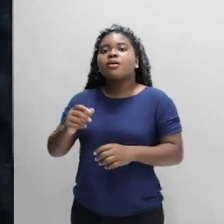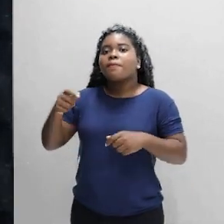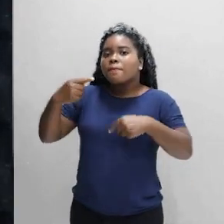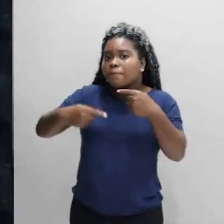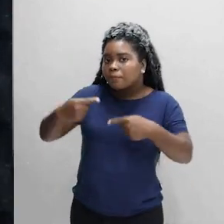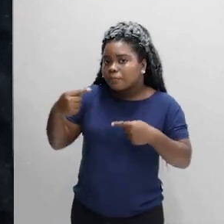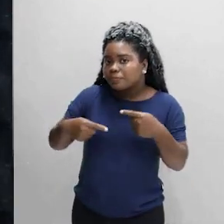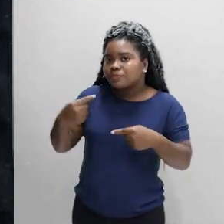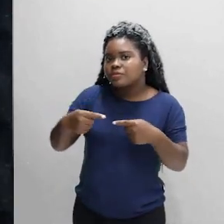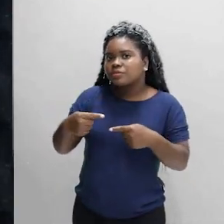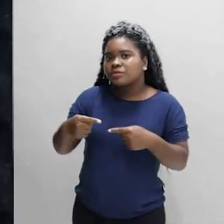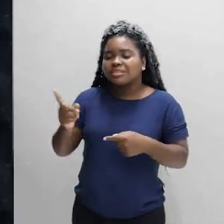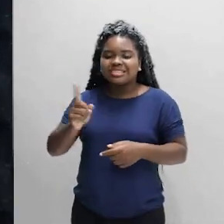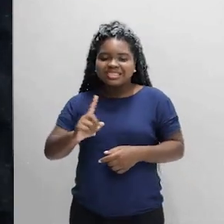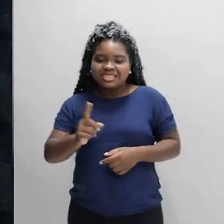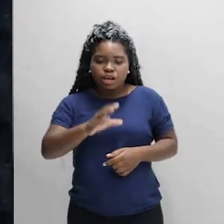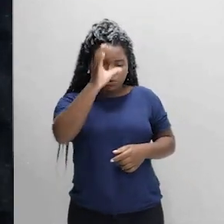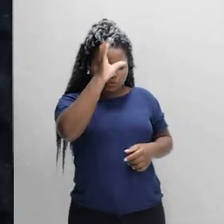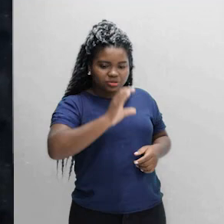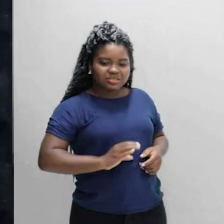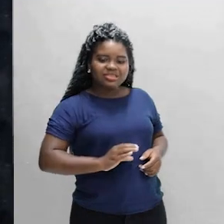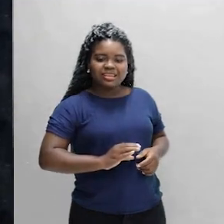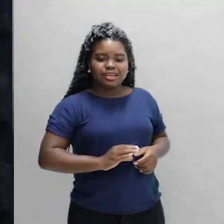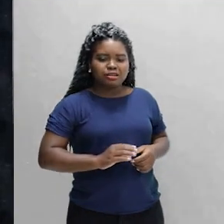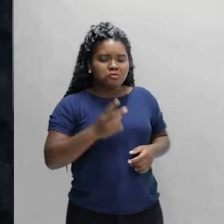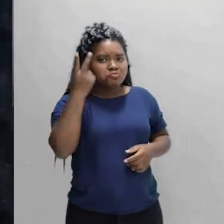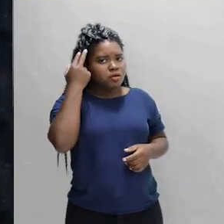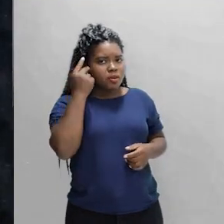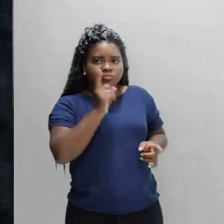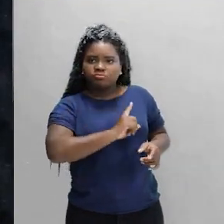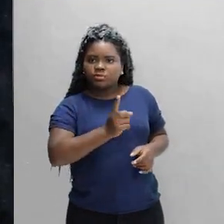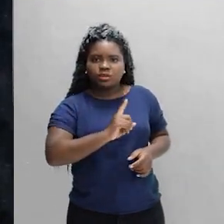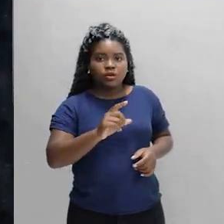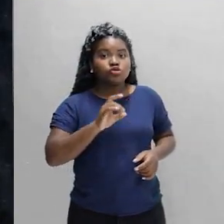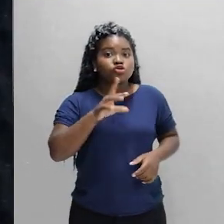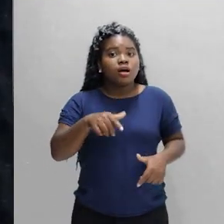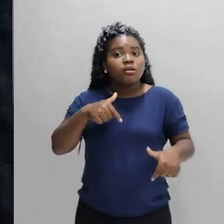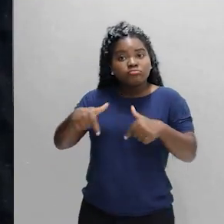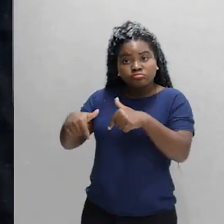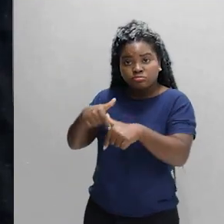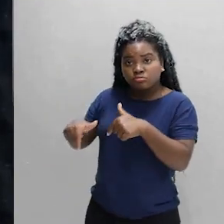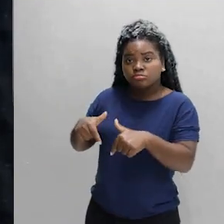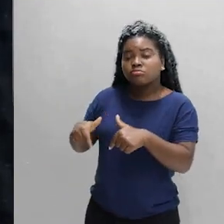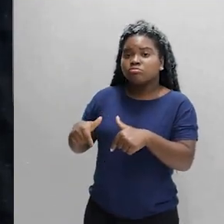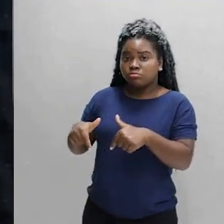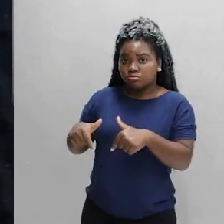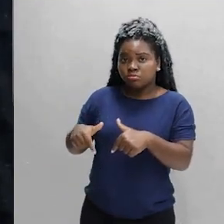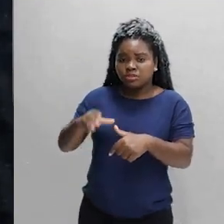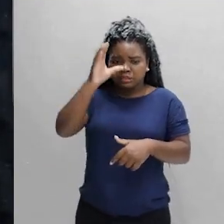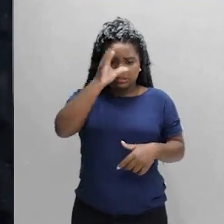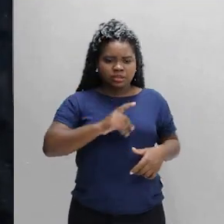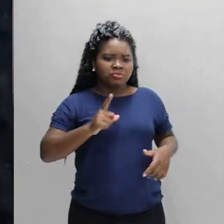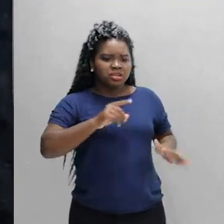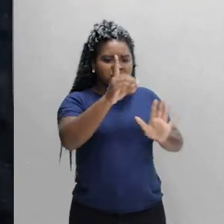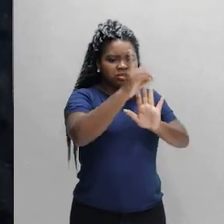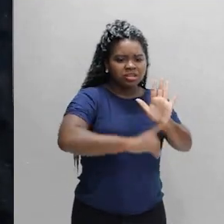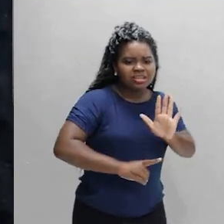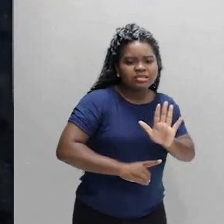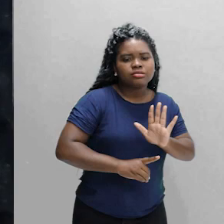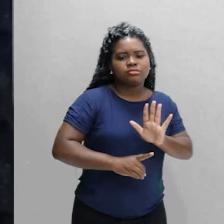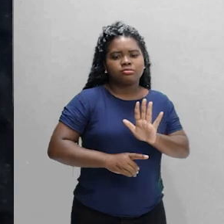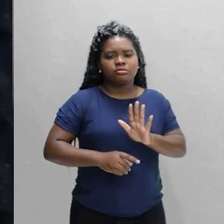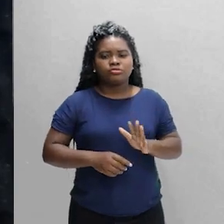né? E não aquela democracia abstrata, o cidadão que tem direitos, né, e deveres também, mas